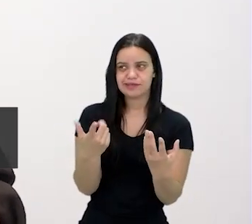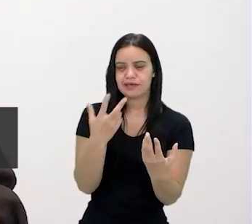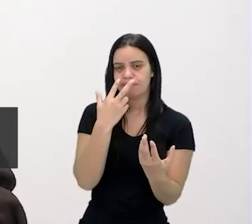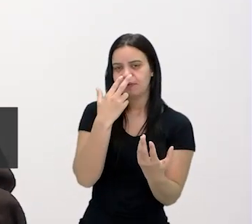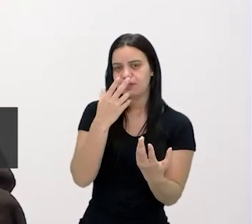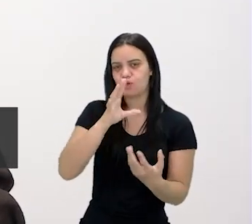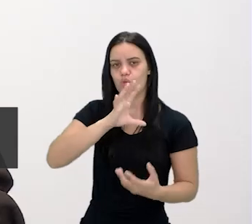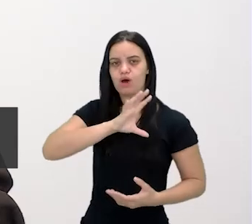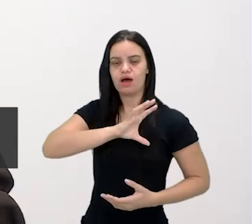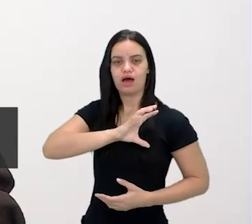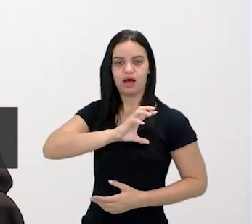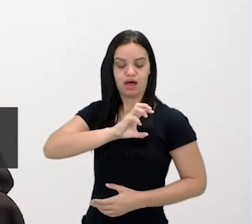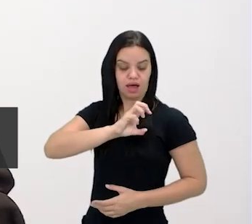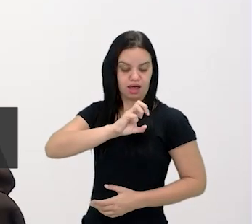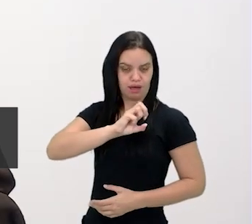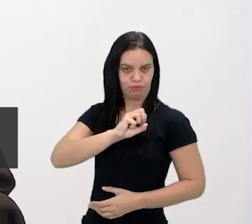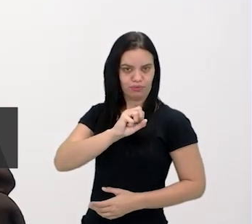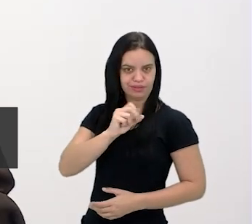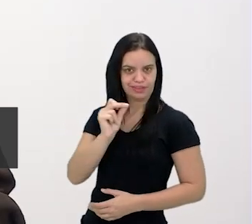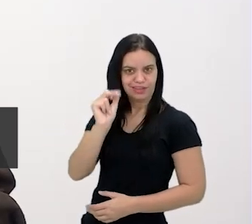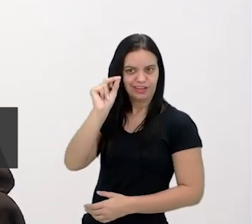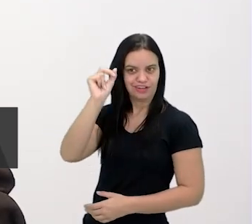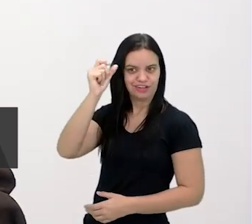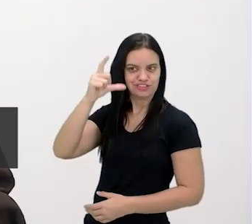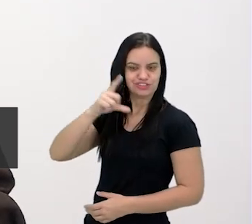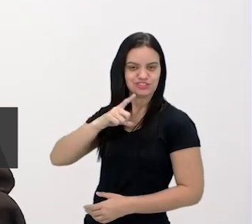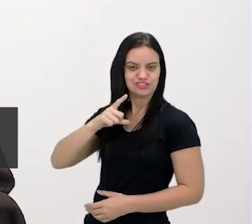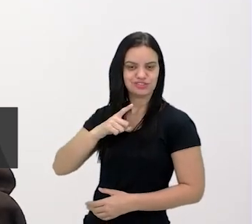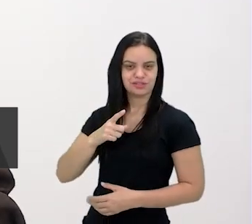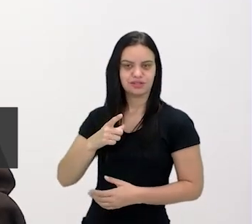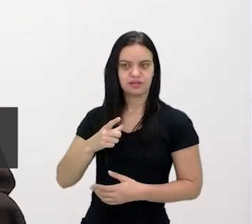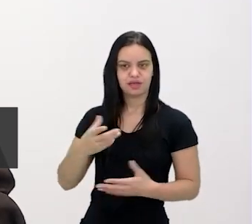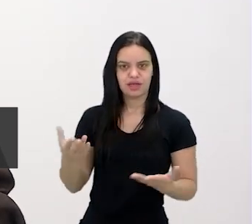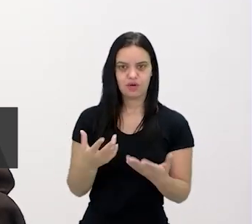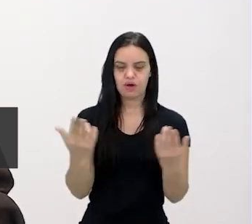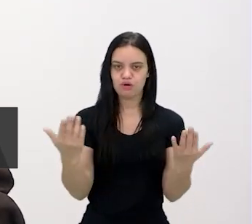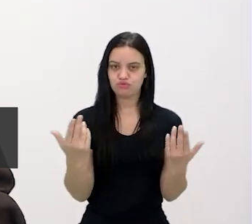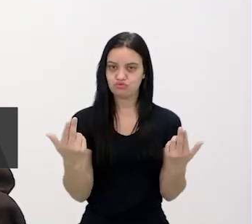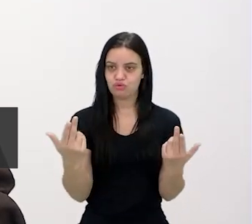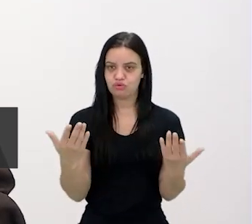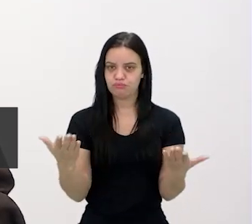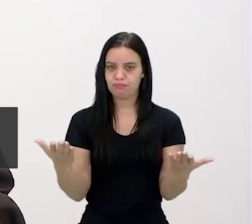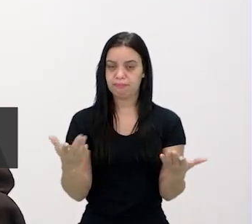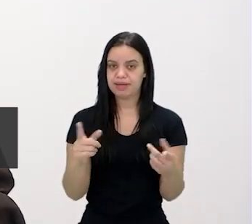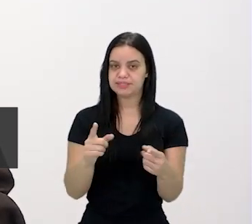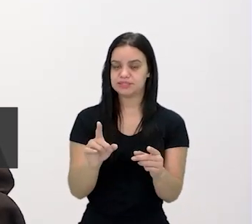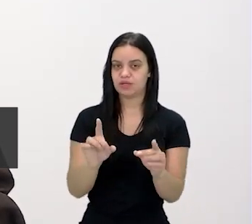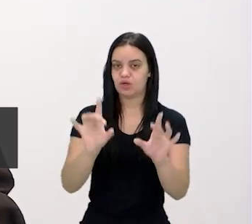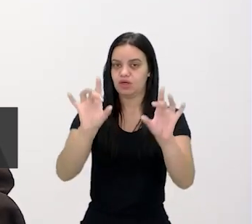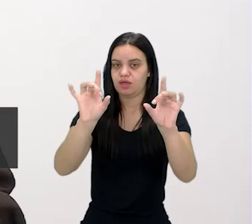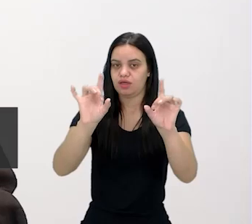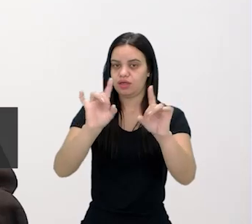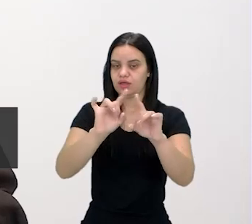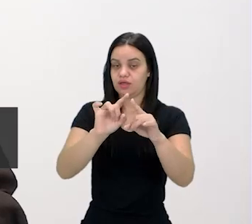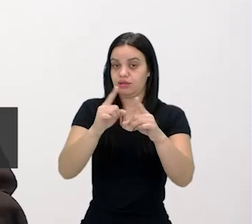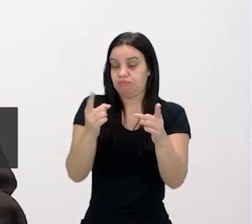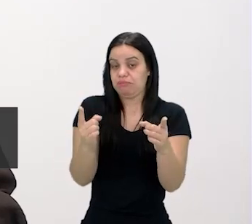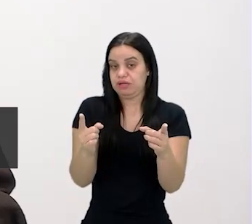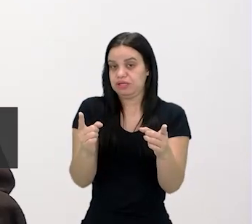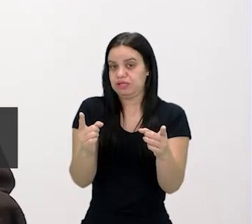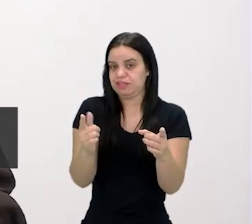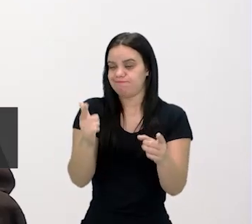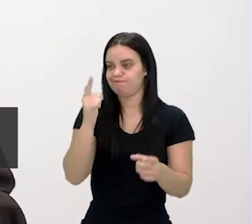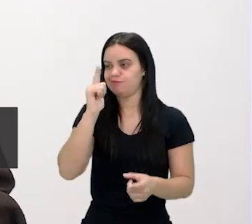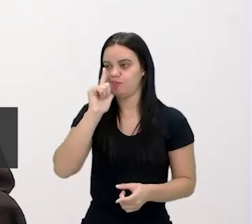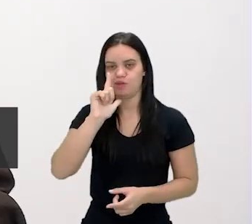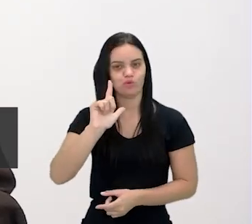o amor que se pensava antes é o mesmo amor que se pensa hoje, mas com um detalhe, nós não conseguimos até